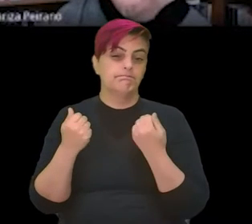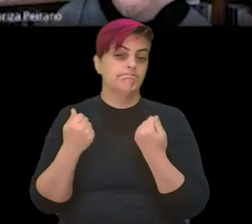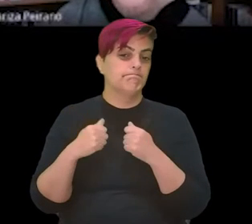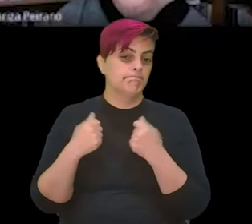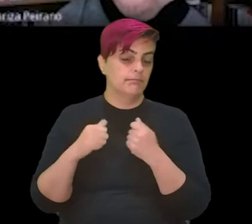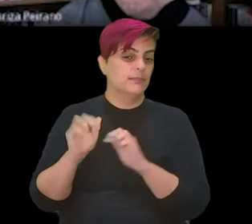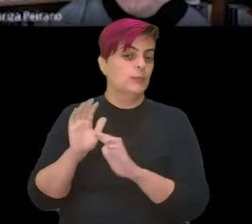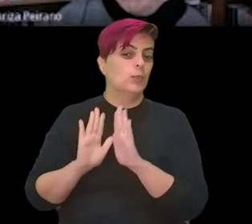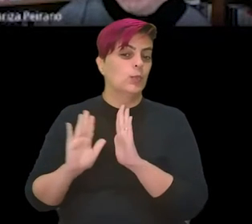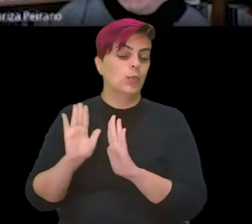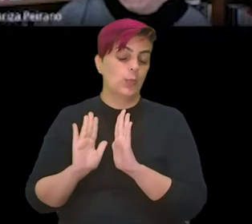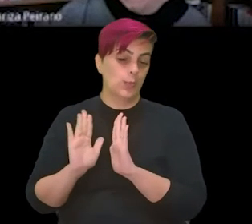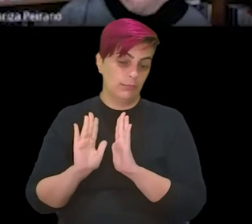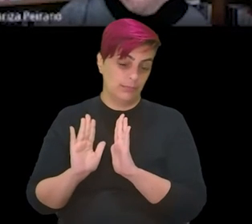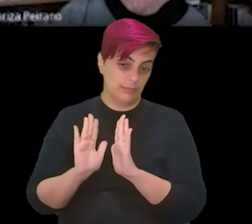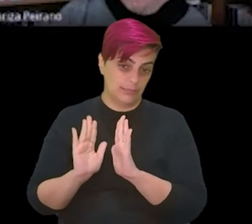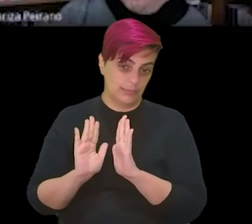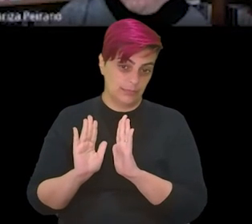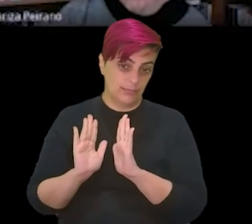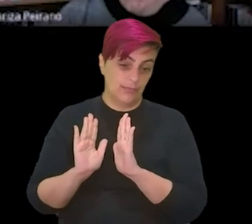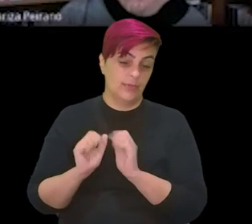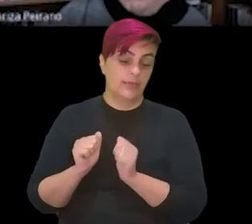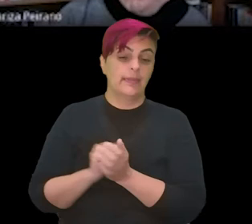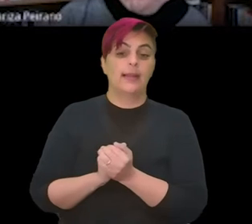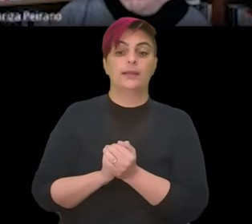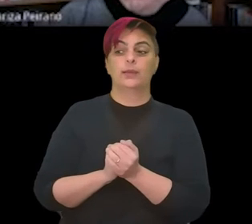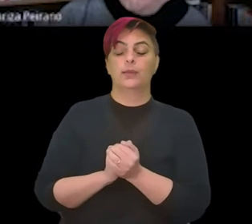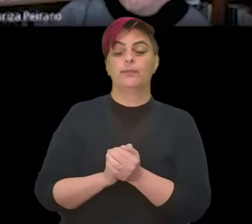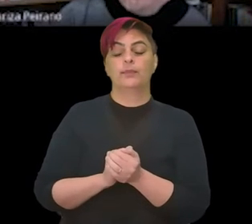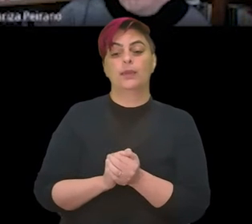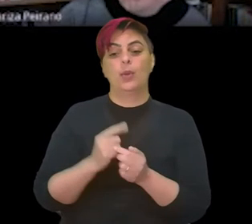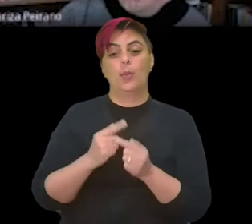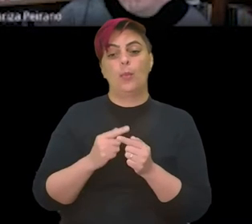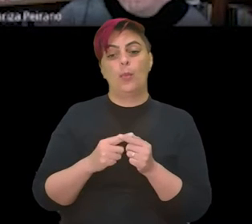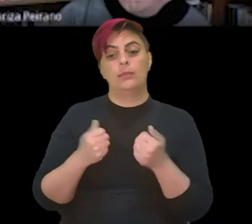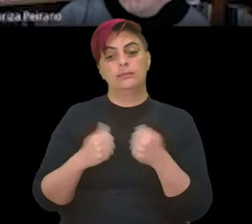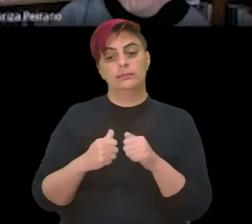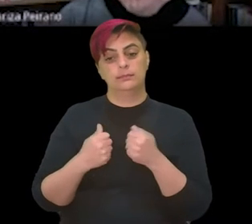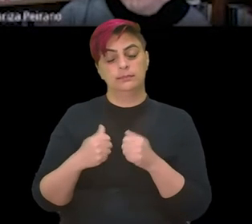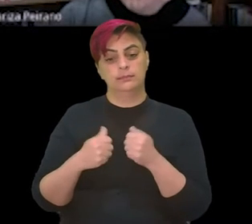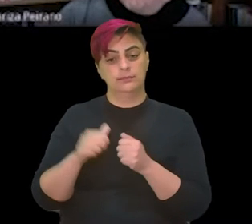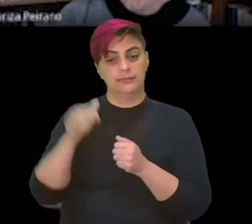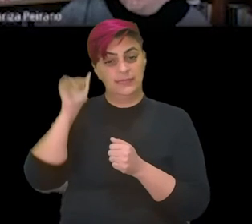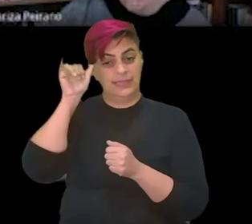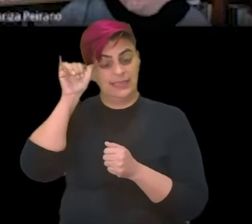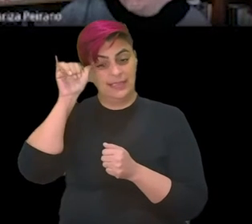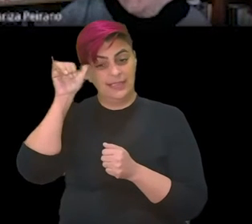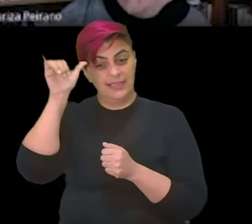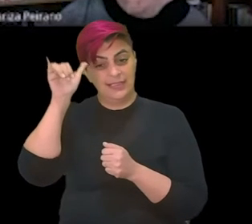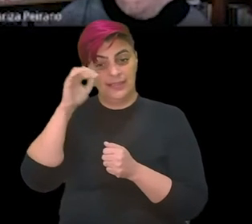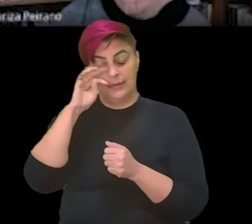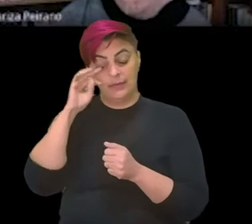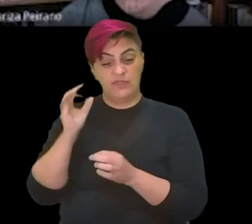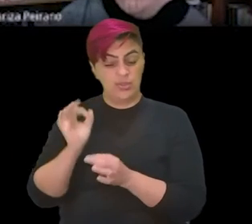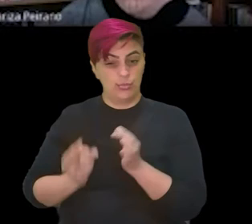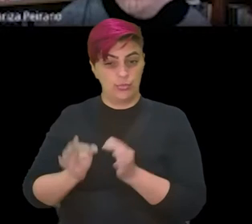atitude presentista, isto é, aquela que julga o passado com nossos valores atuais. Aqui trata-se